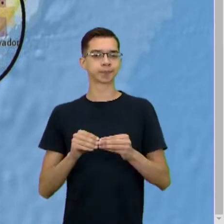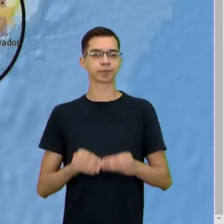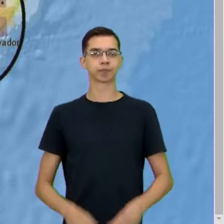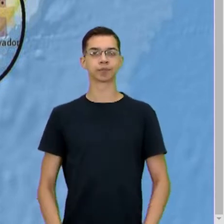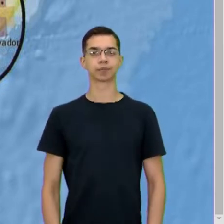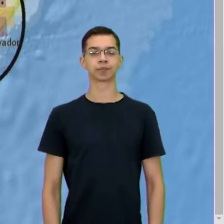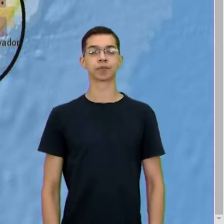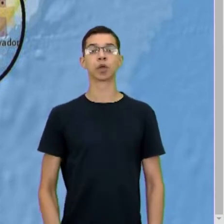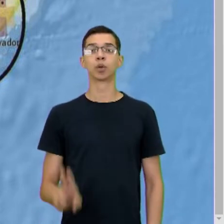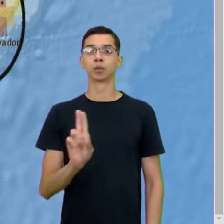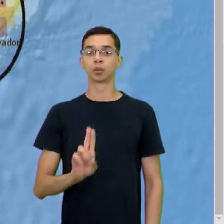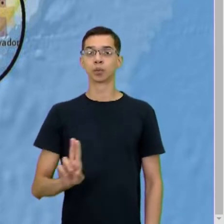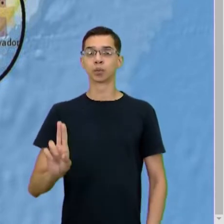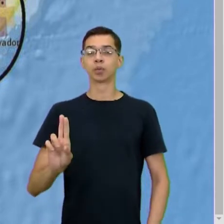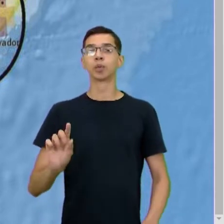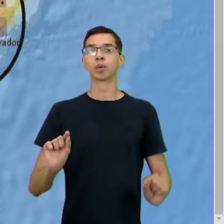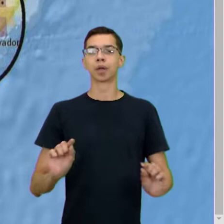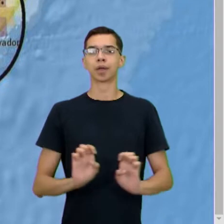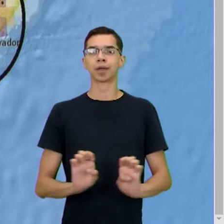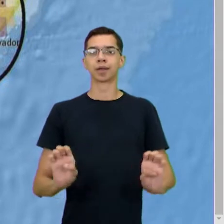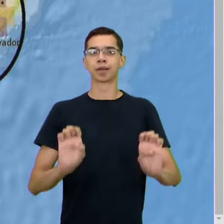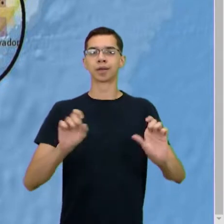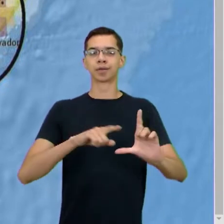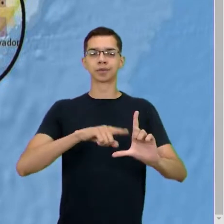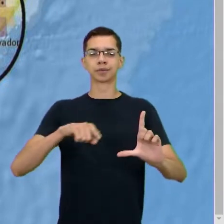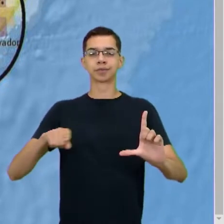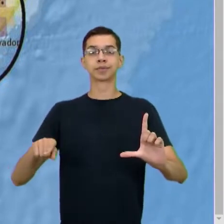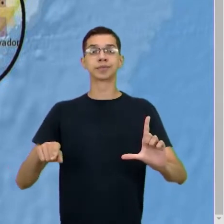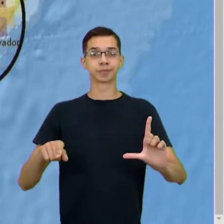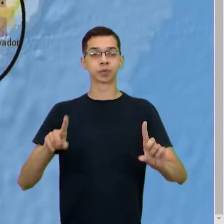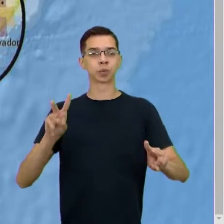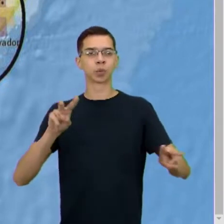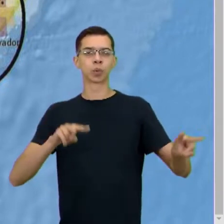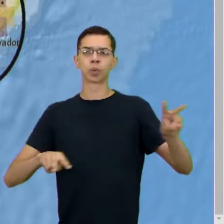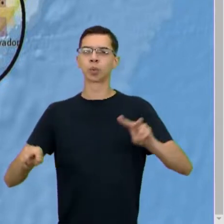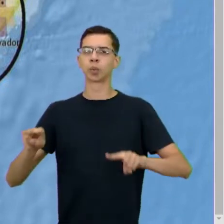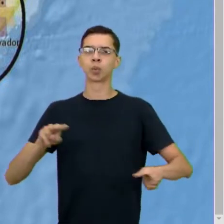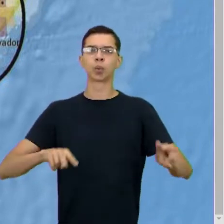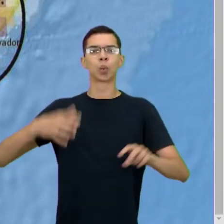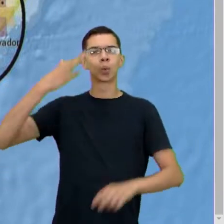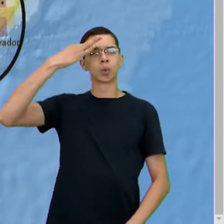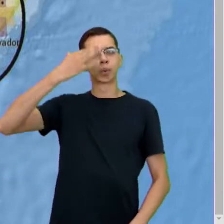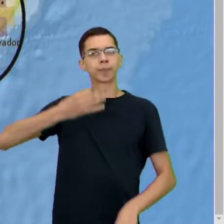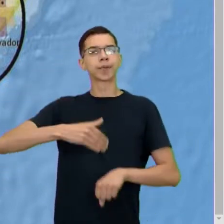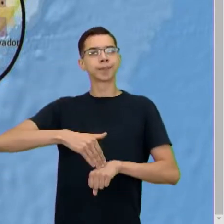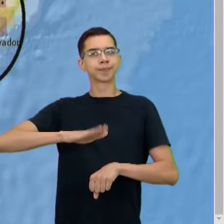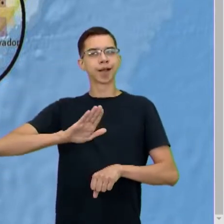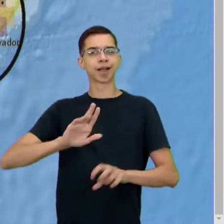grades estatísticas amplia as possibilidades de visualização e análise de dados